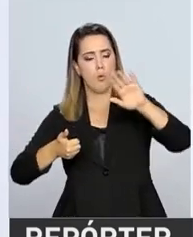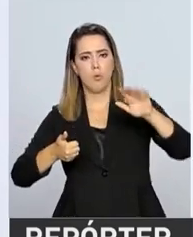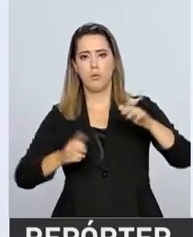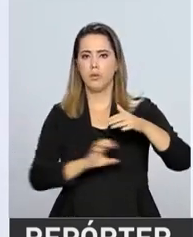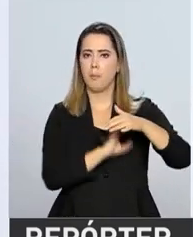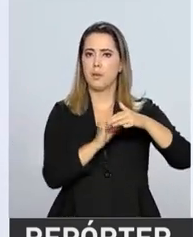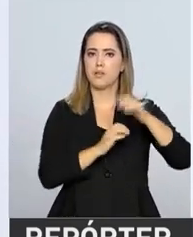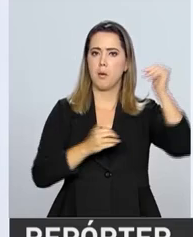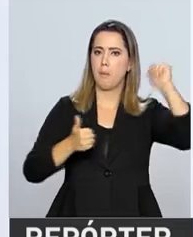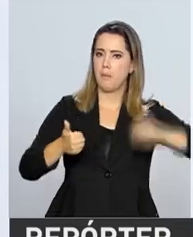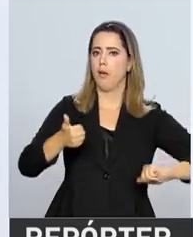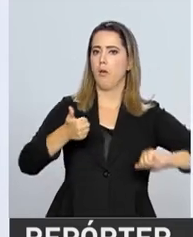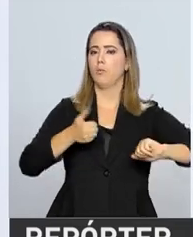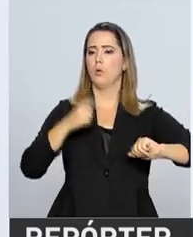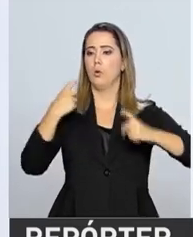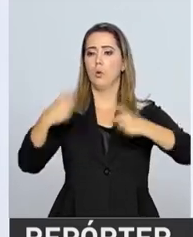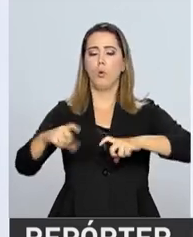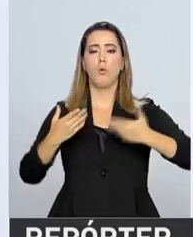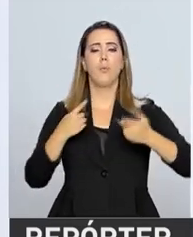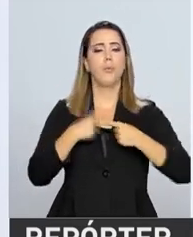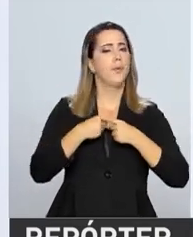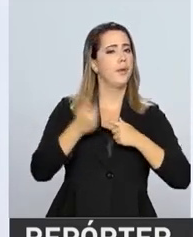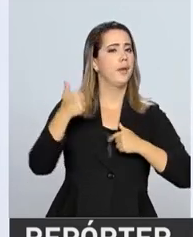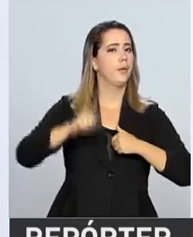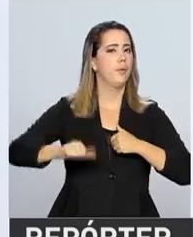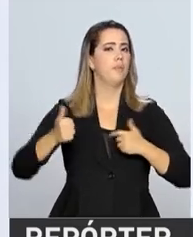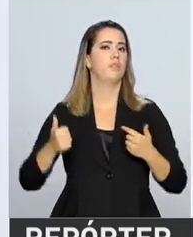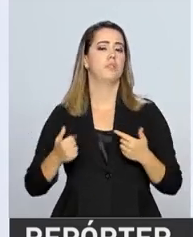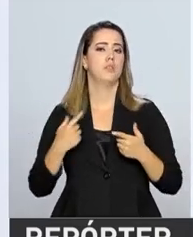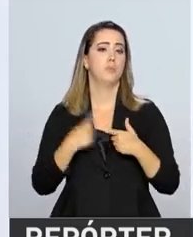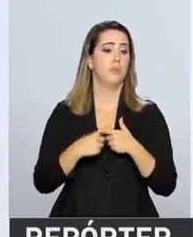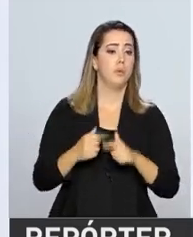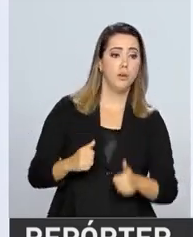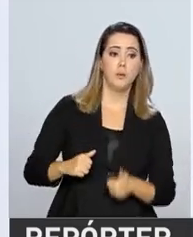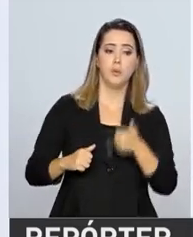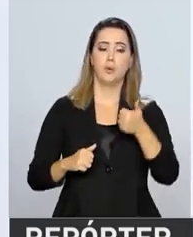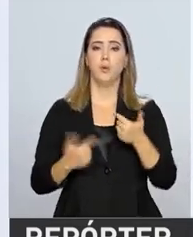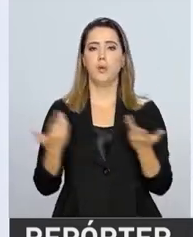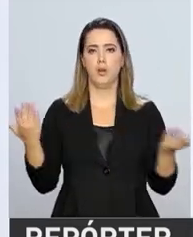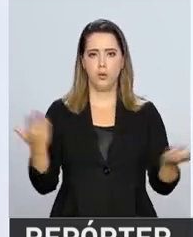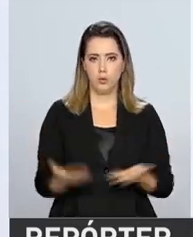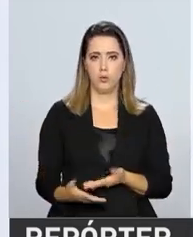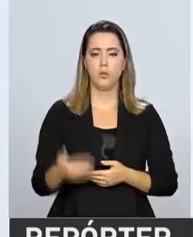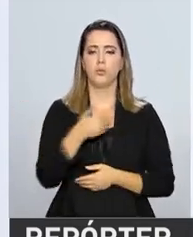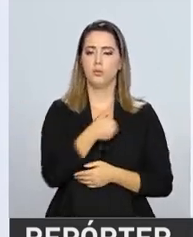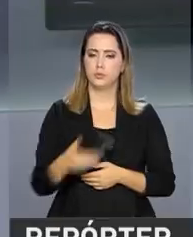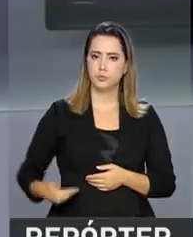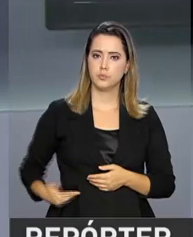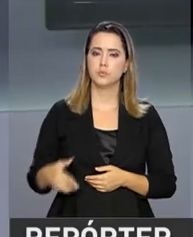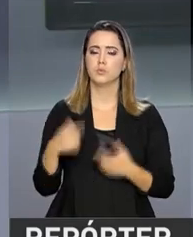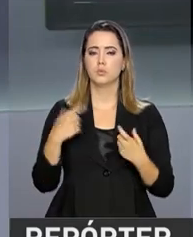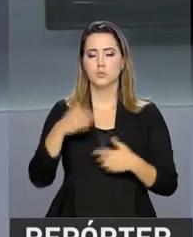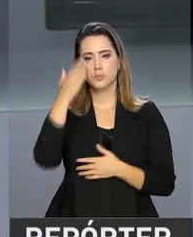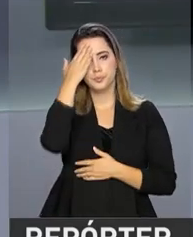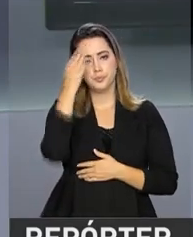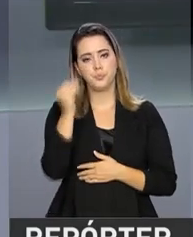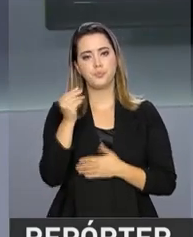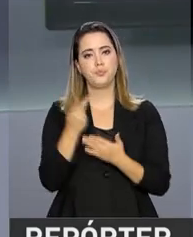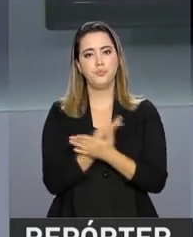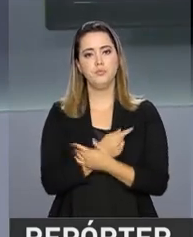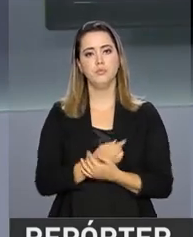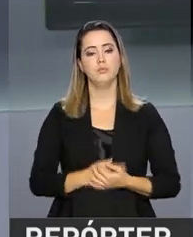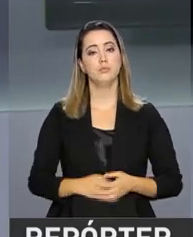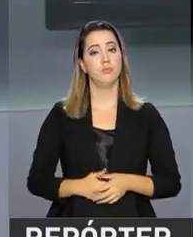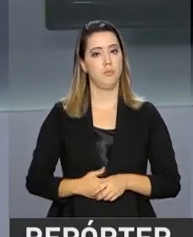mal, né? A partir de agora, o Ministério, o governo, o país tem um mapa do que está acontecendo. Rico